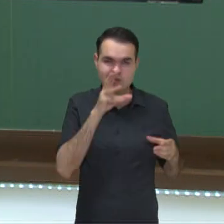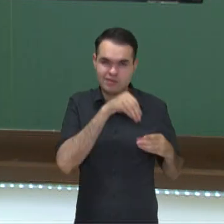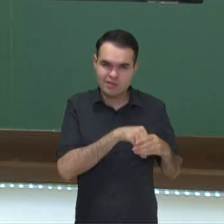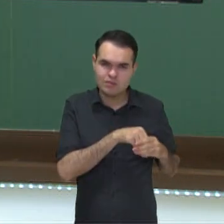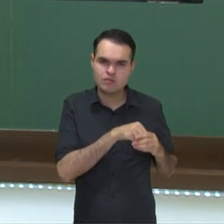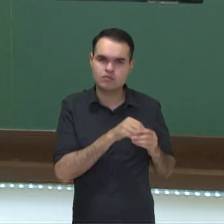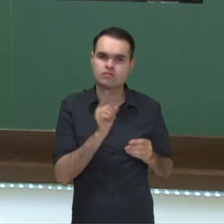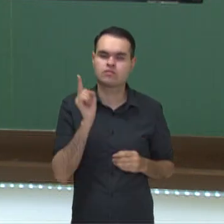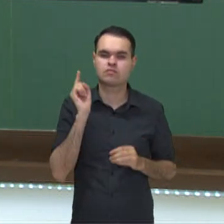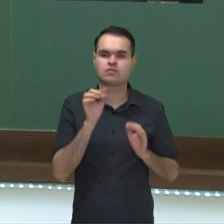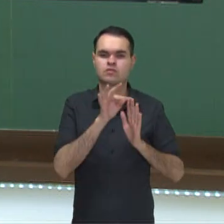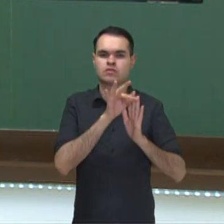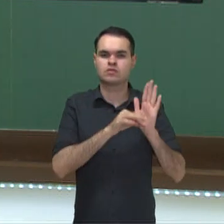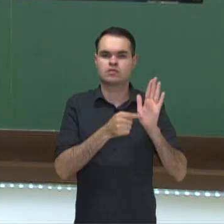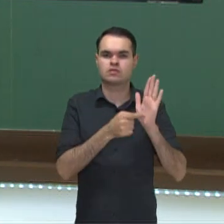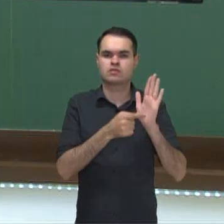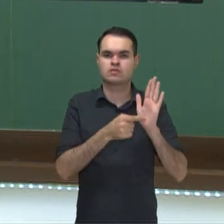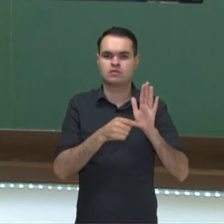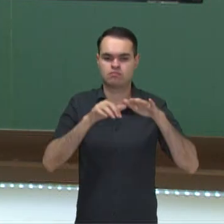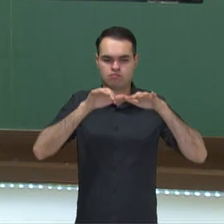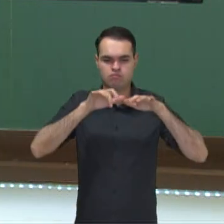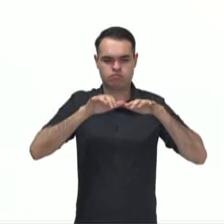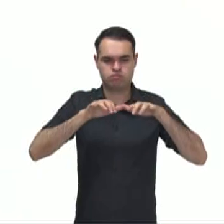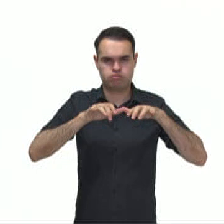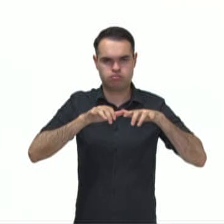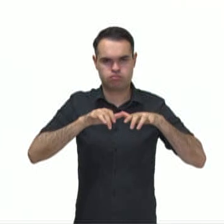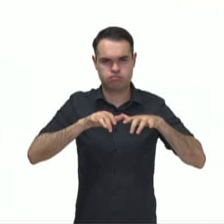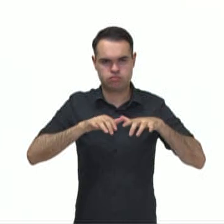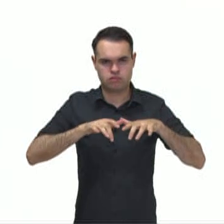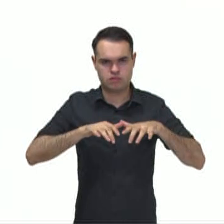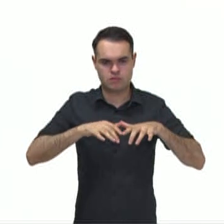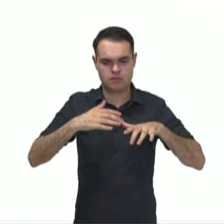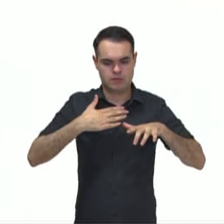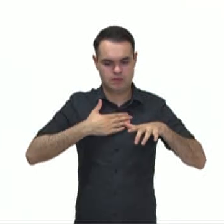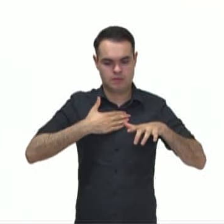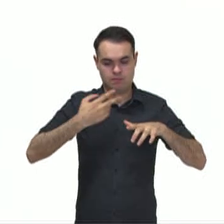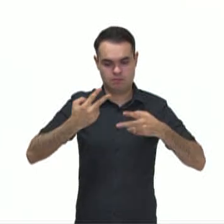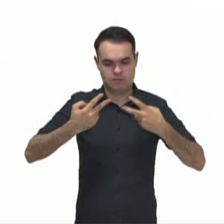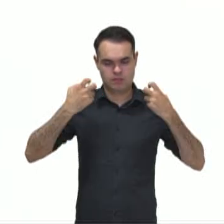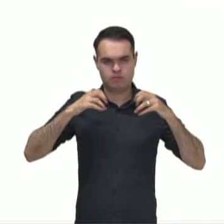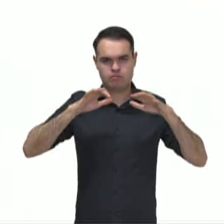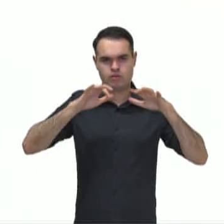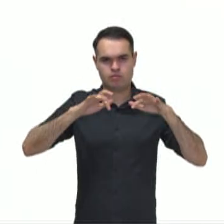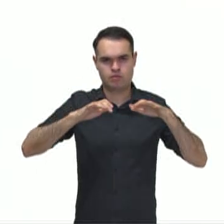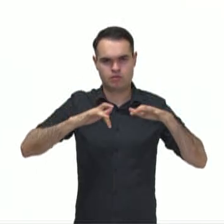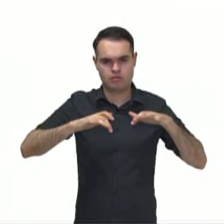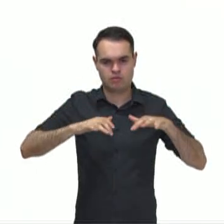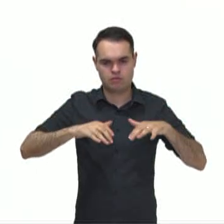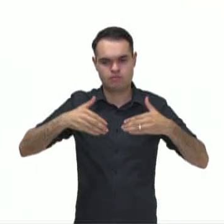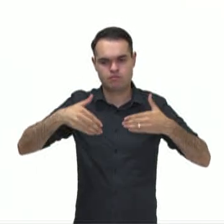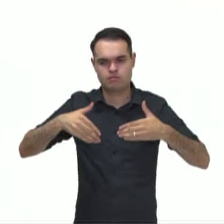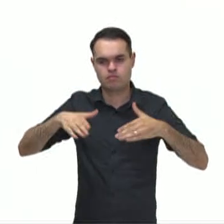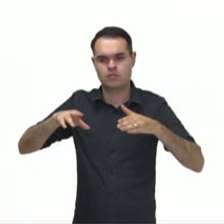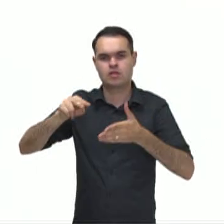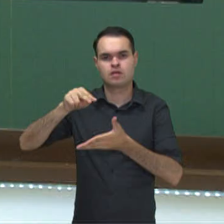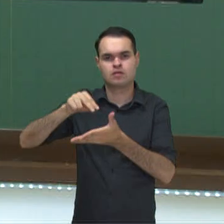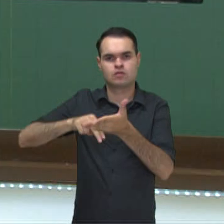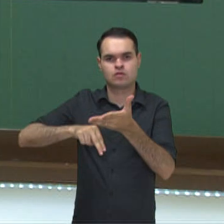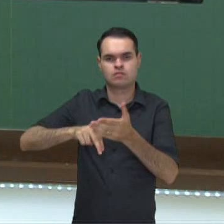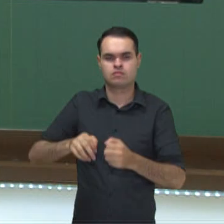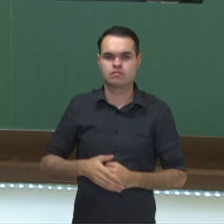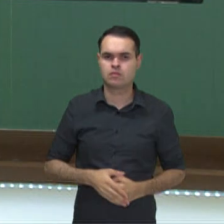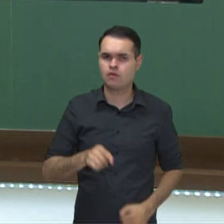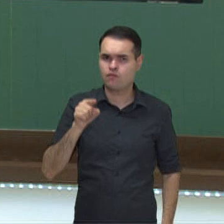texto. Quando o redator utiliza a sua percepção, ele está falando, se dirigindo ao leitor.